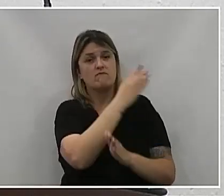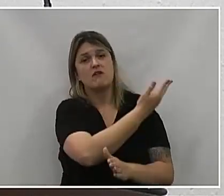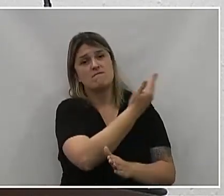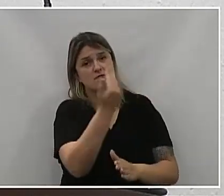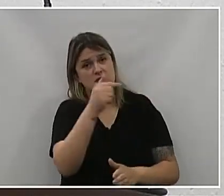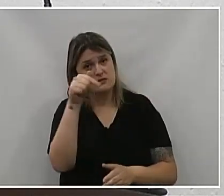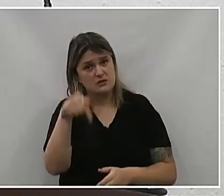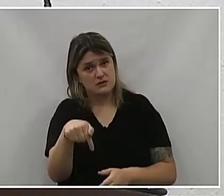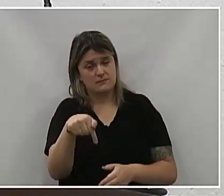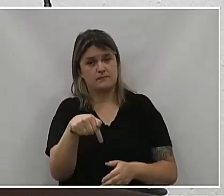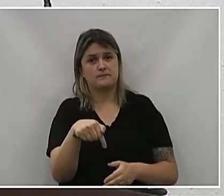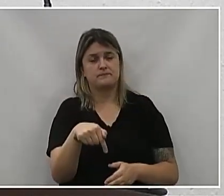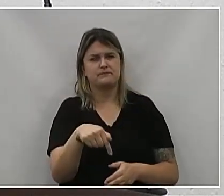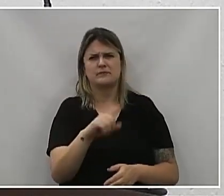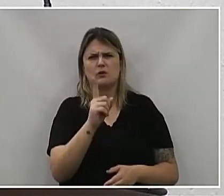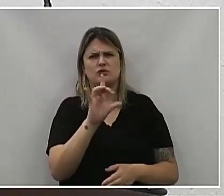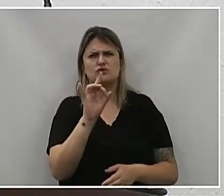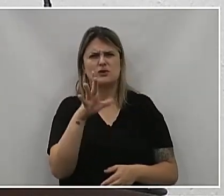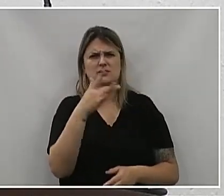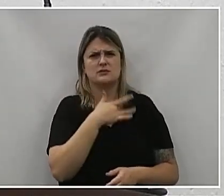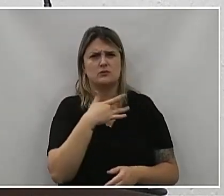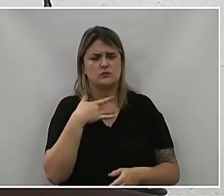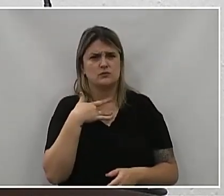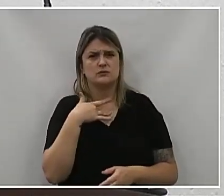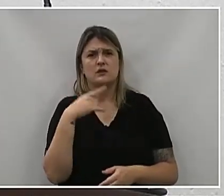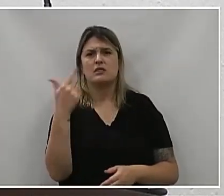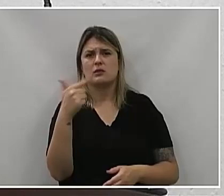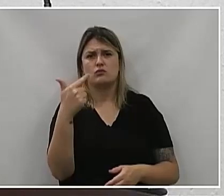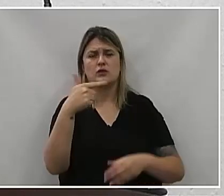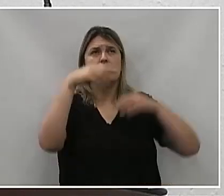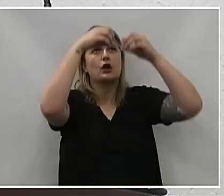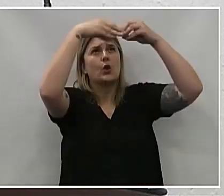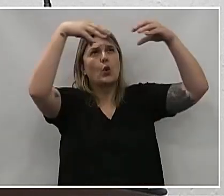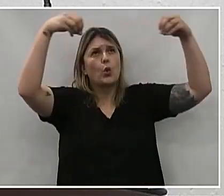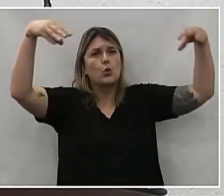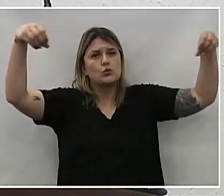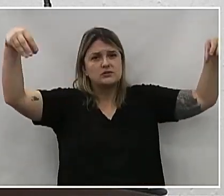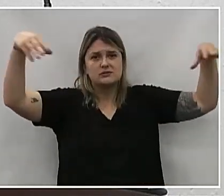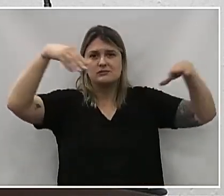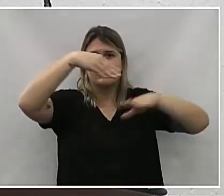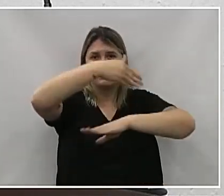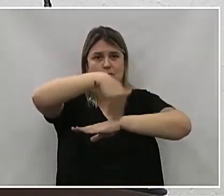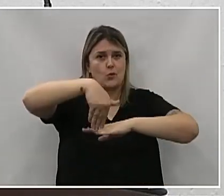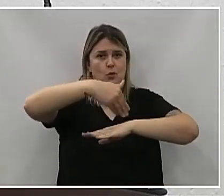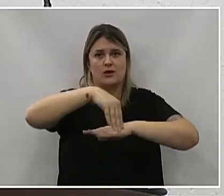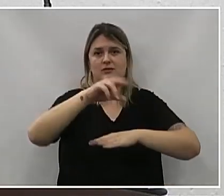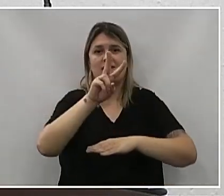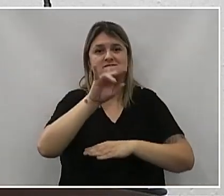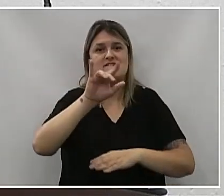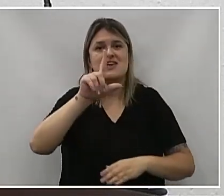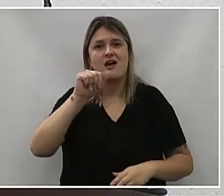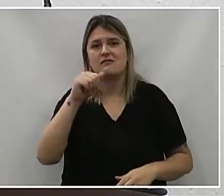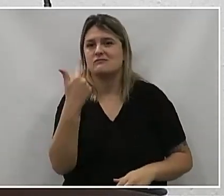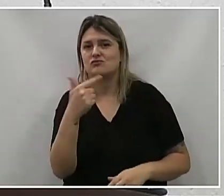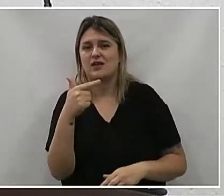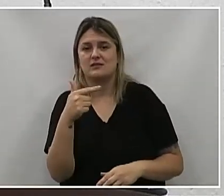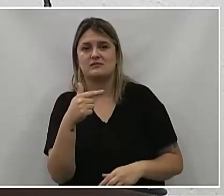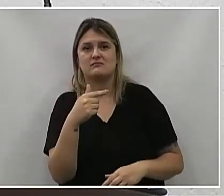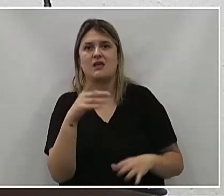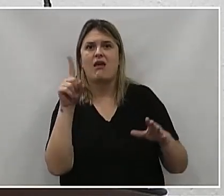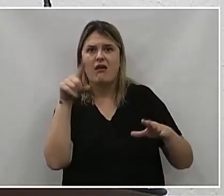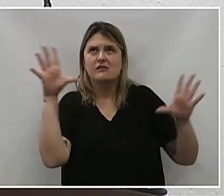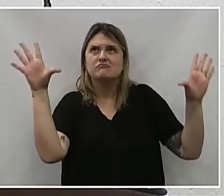aqui. E não fica restrito só a saúde. Não tem iluminação pública lá naquela vila. Ando no